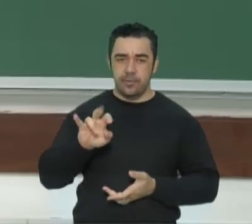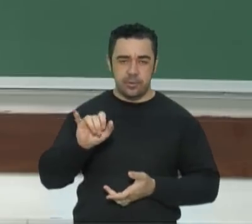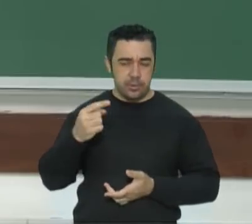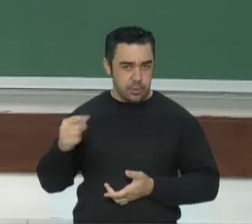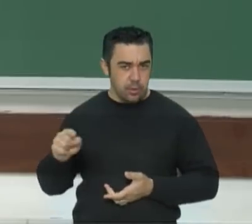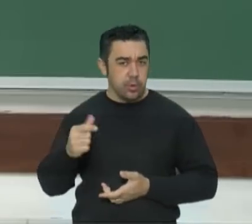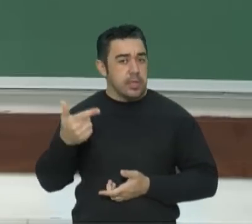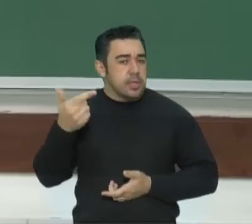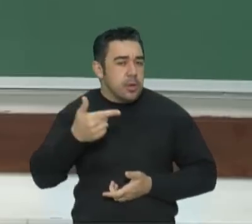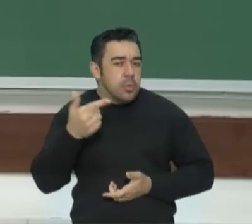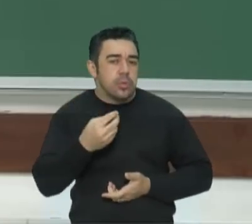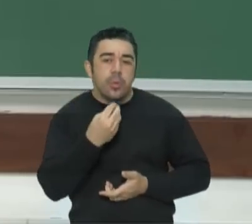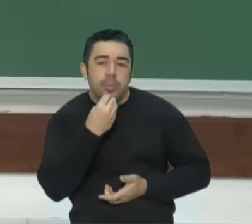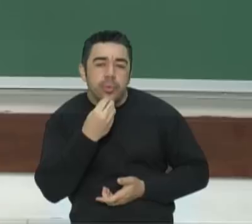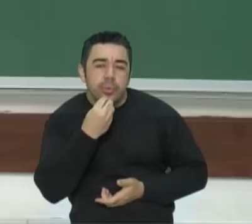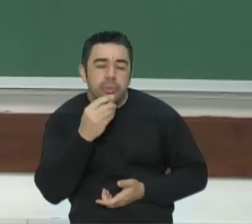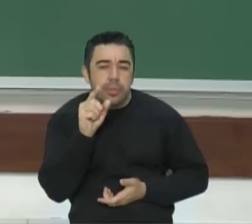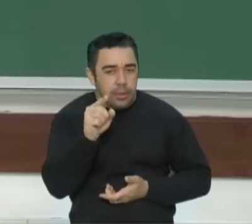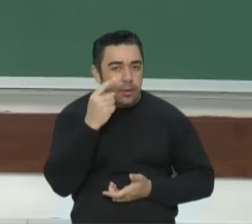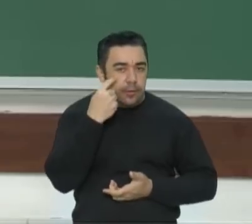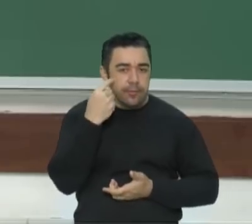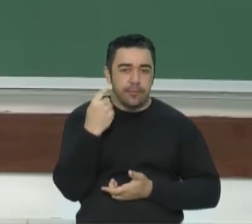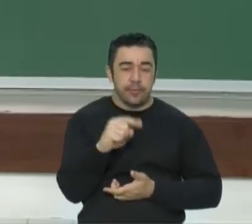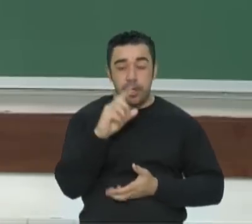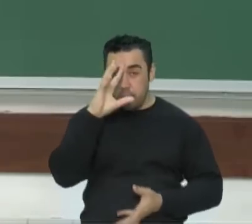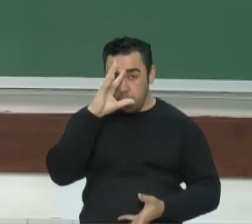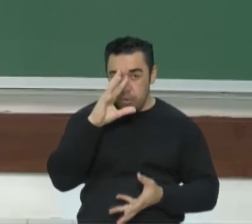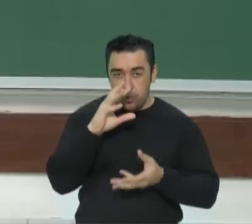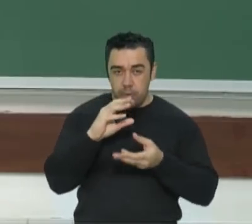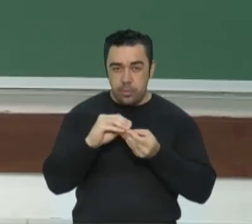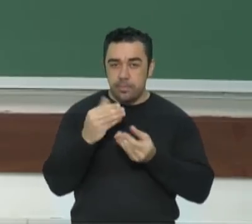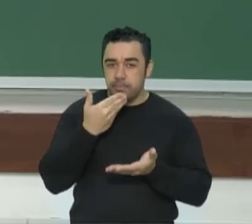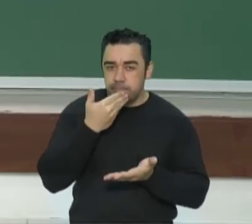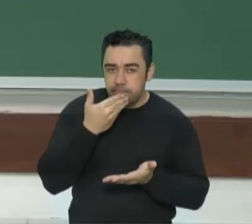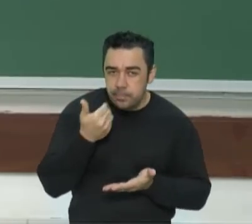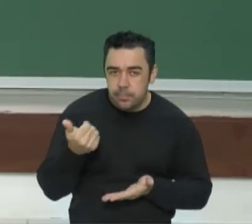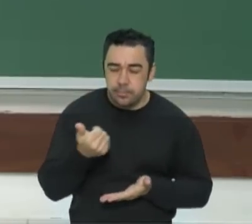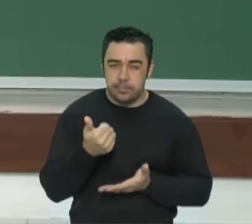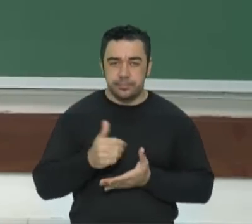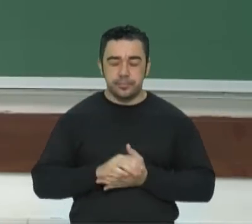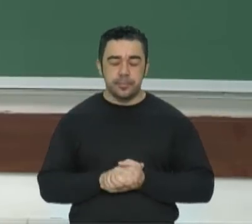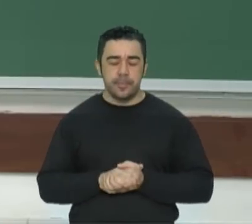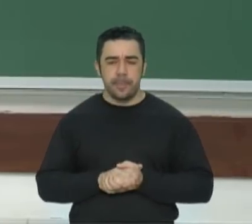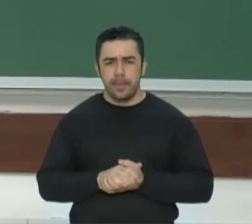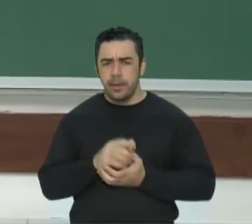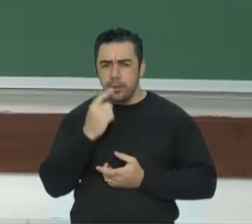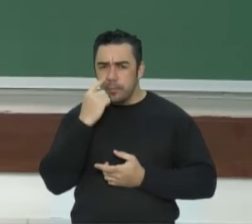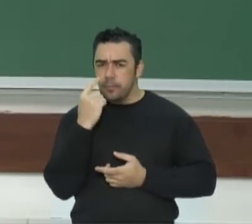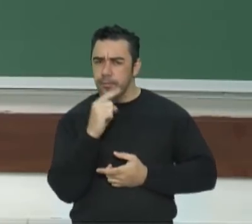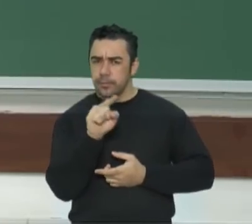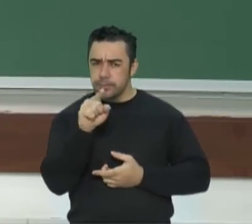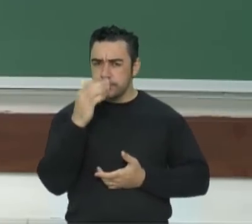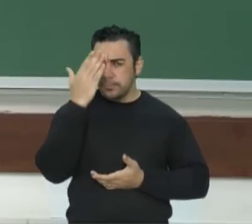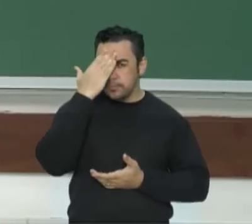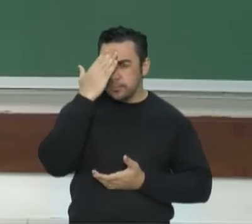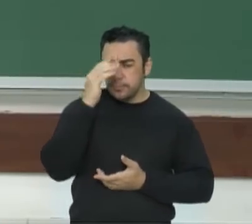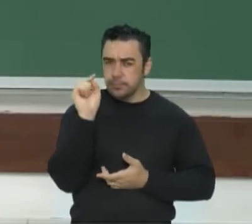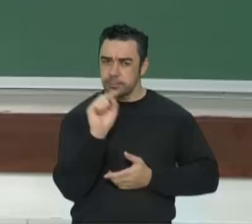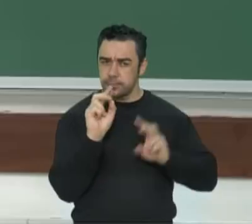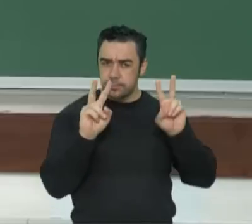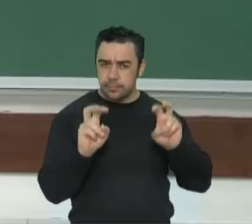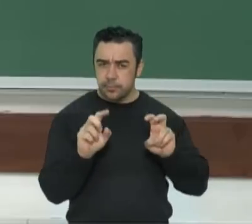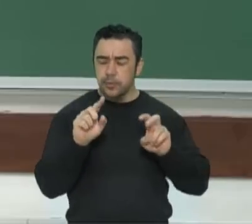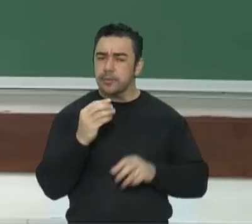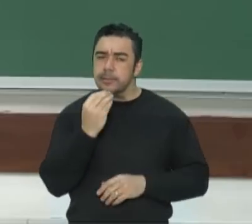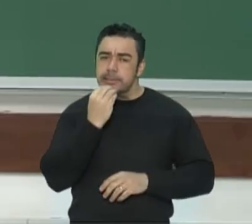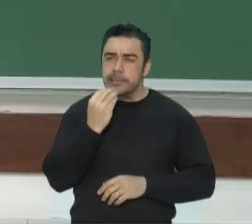segunda chance, sua nova chance para entender melhor um assunto, verificar o quanto você sabe daquele assunto, testar